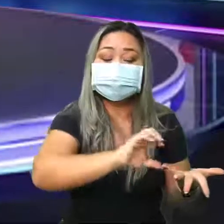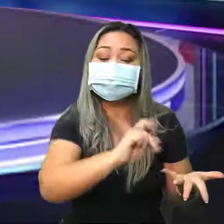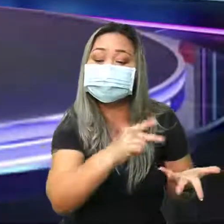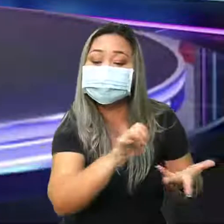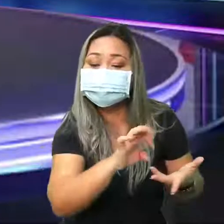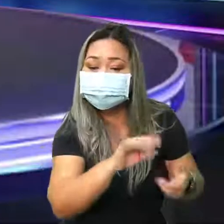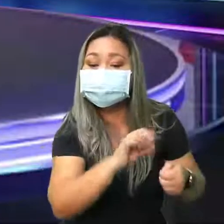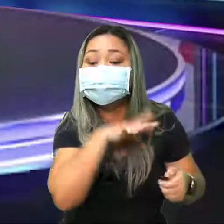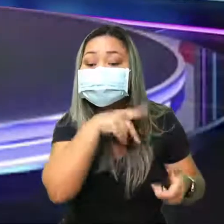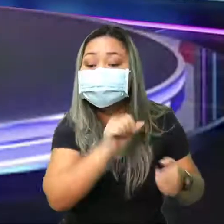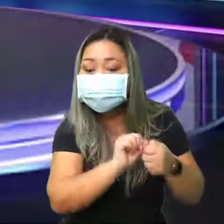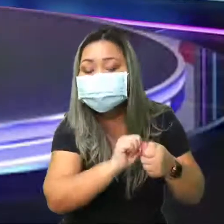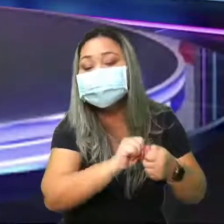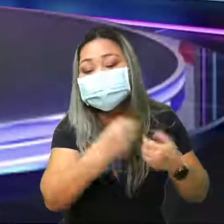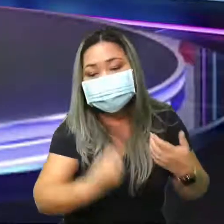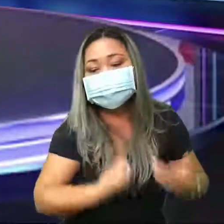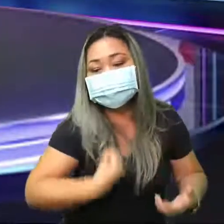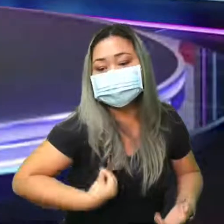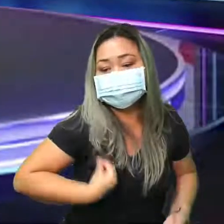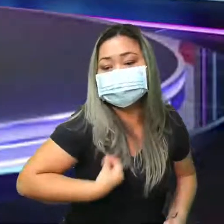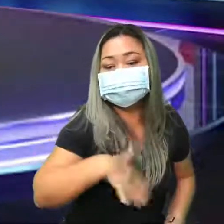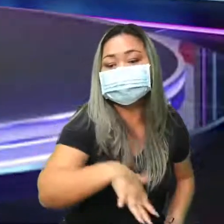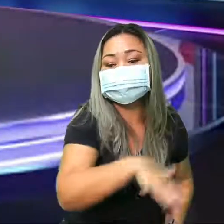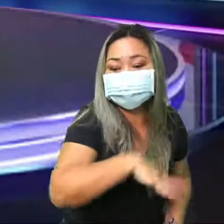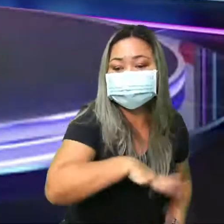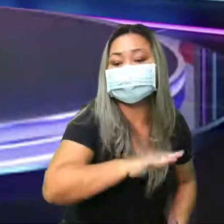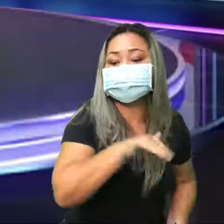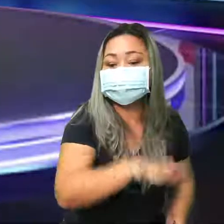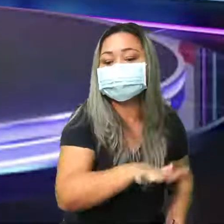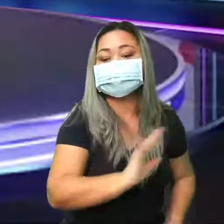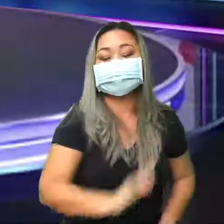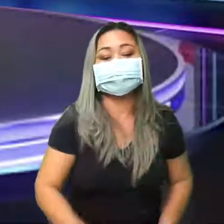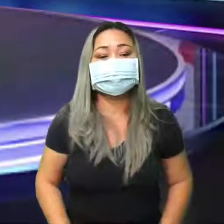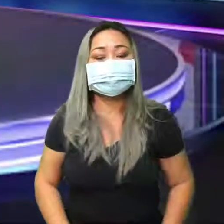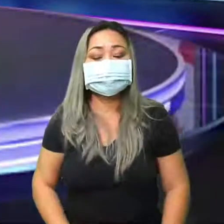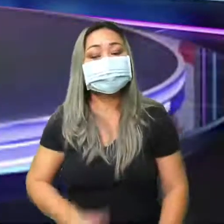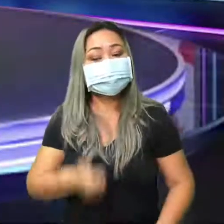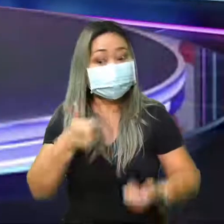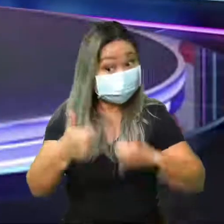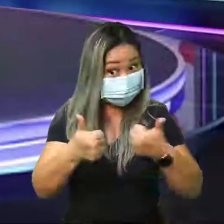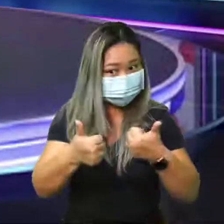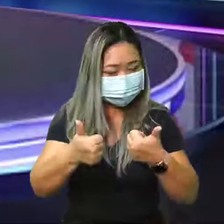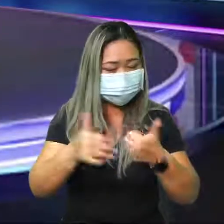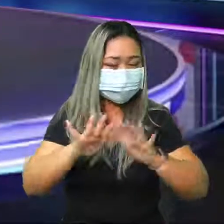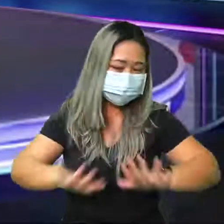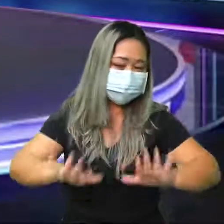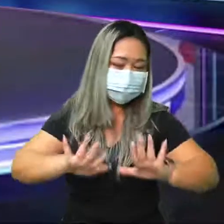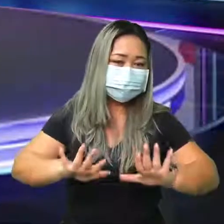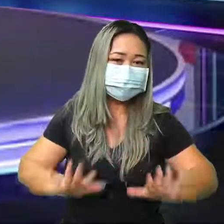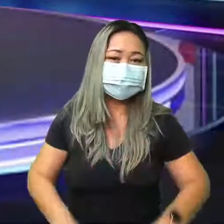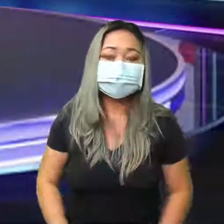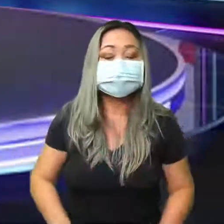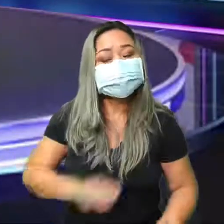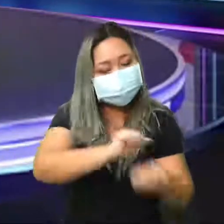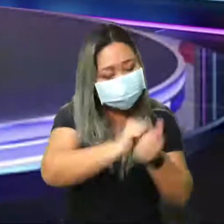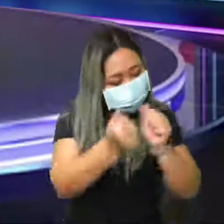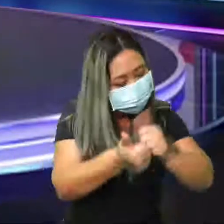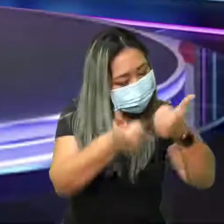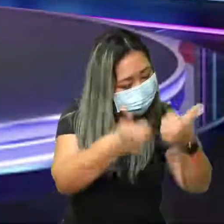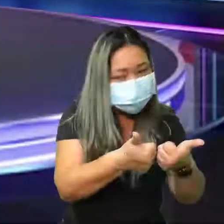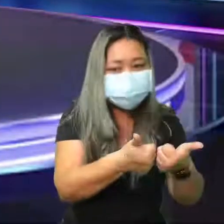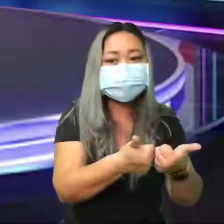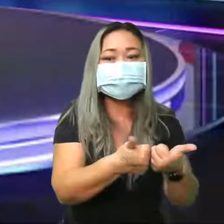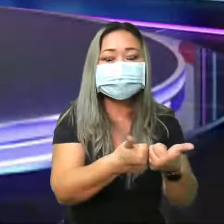então, consiga estar ali, sobreviver nesse ambiente, tá? E aí, beleza, né? Tranquilo, porque se ele estiver adaptado, se ele